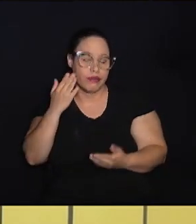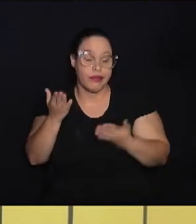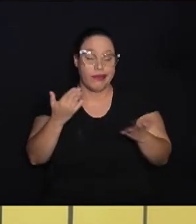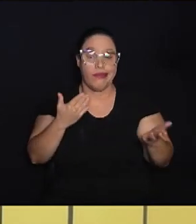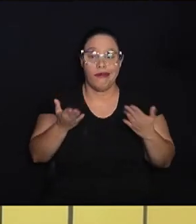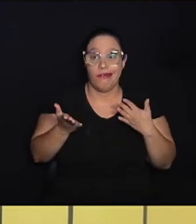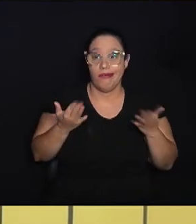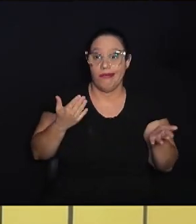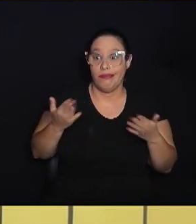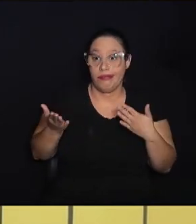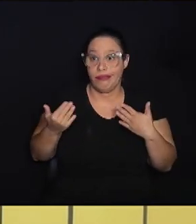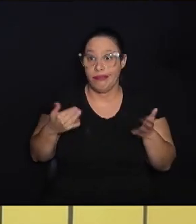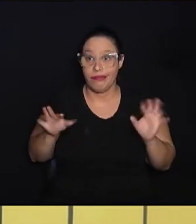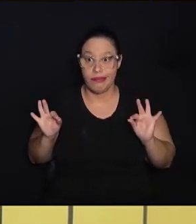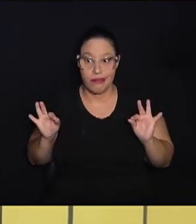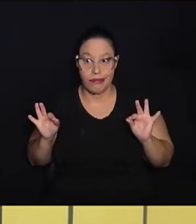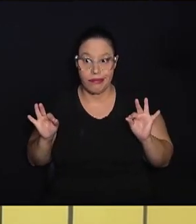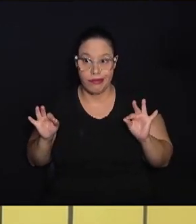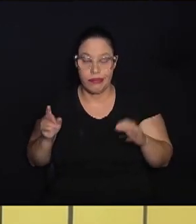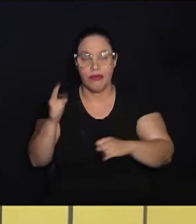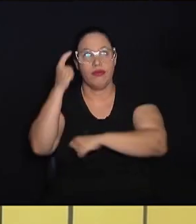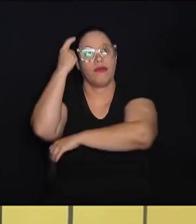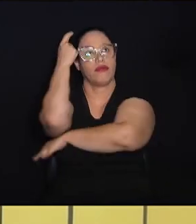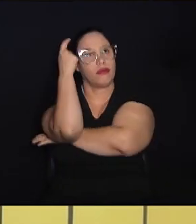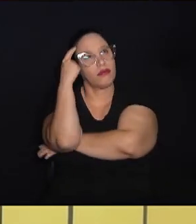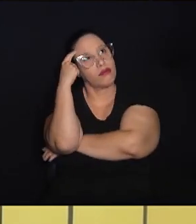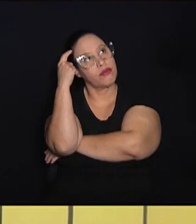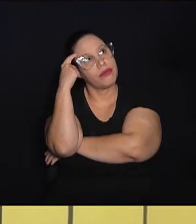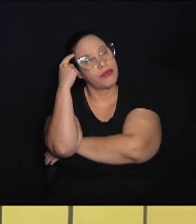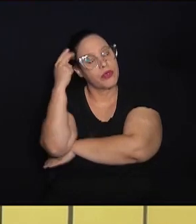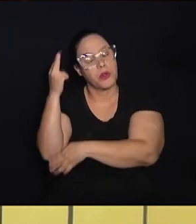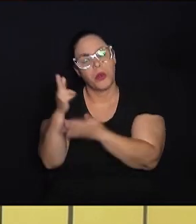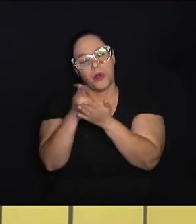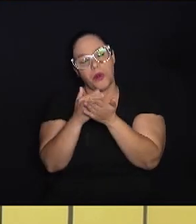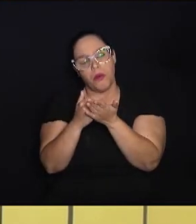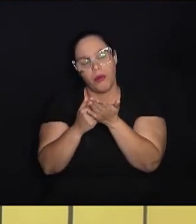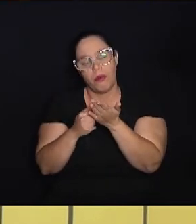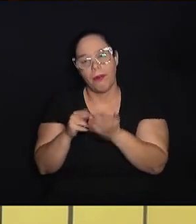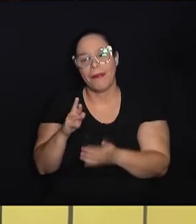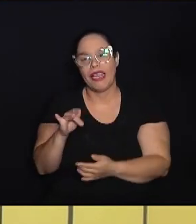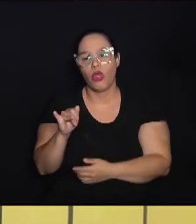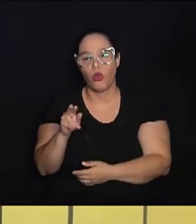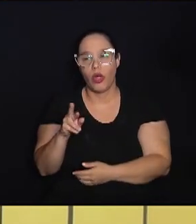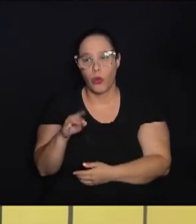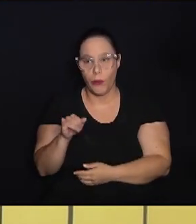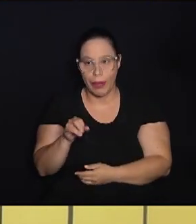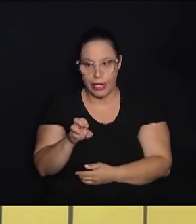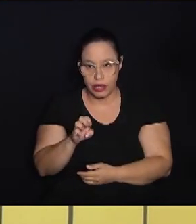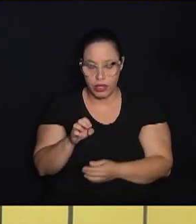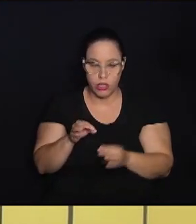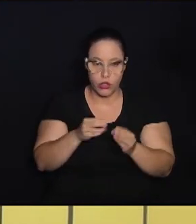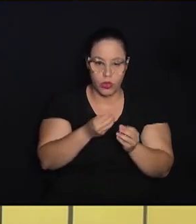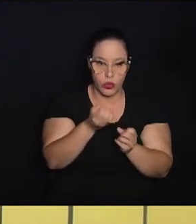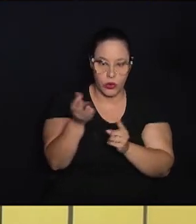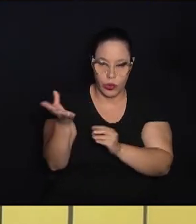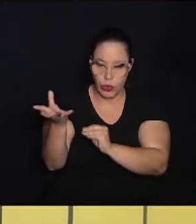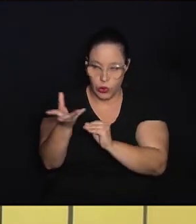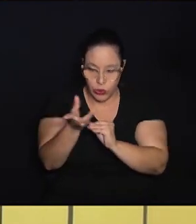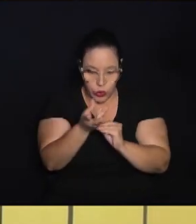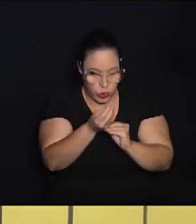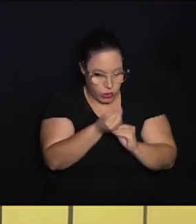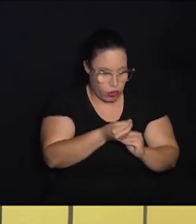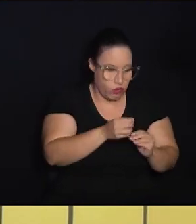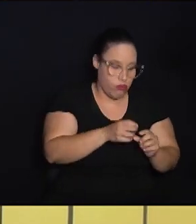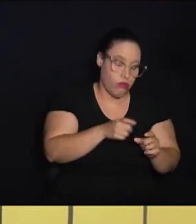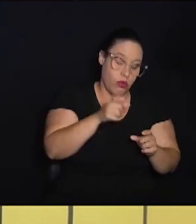de Anos Antes eh e se você pensar né uma pintura rupestre não é uma história em quadrinho não é uma arte sequencial que conta uma história com começo